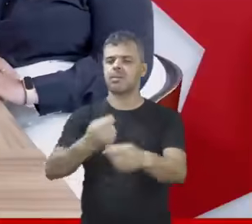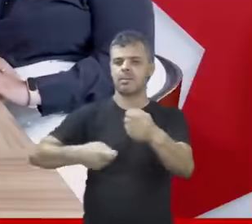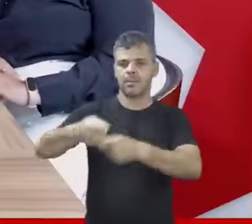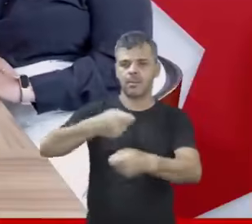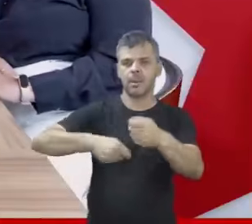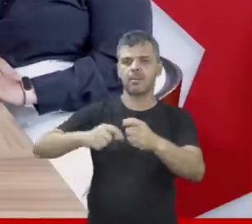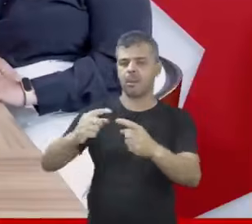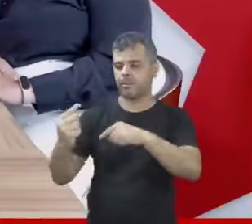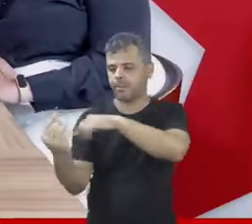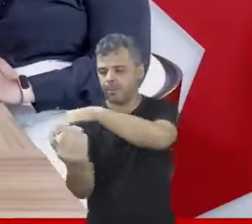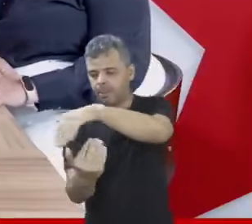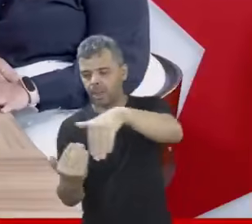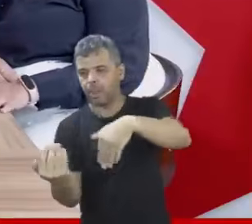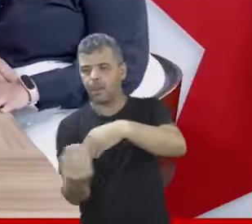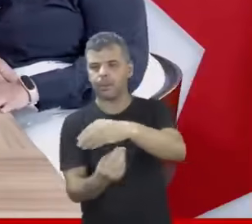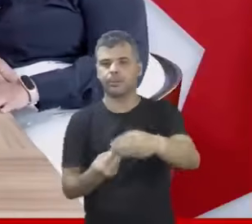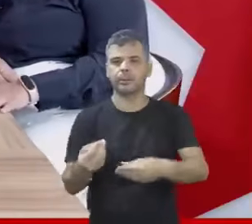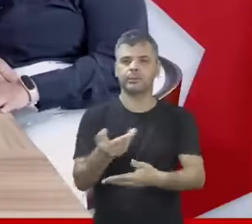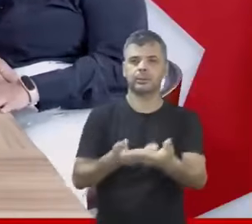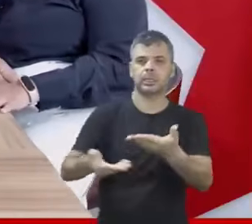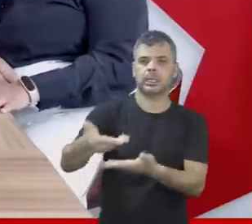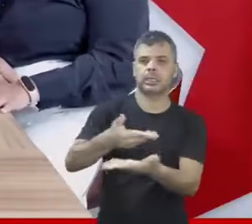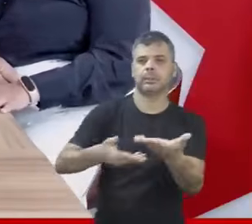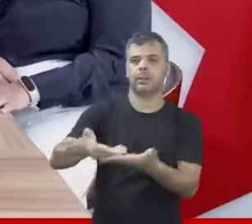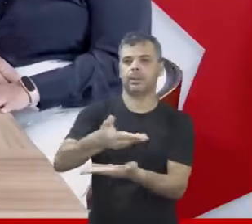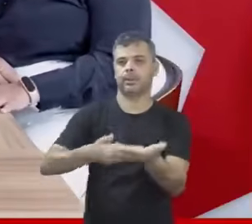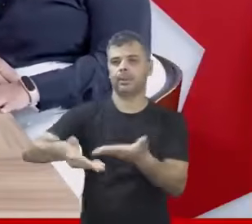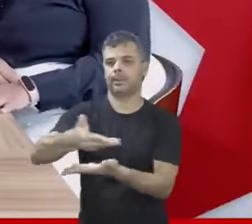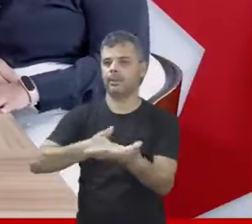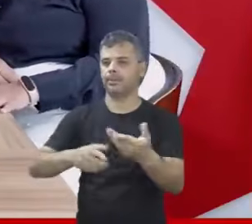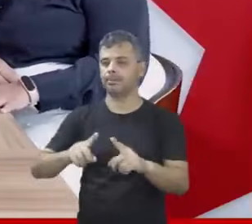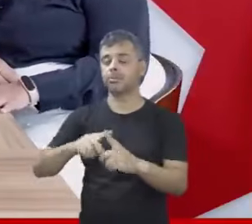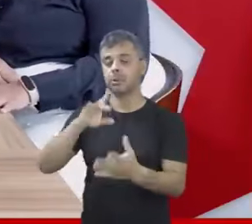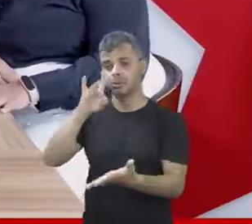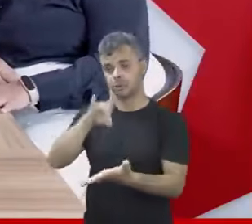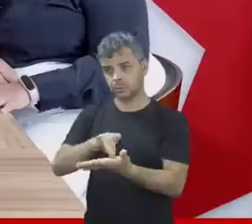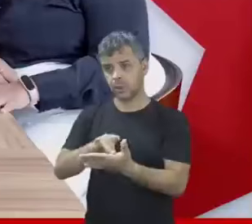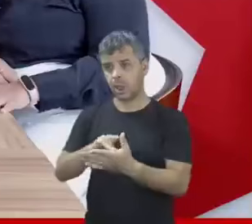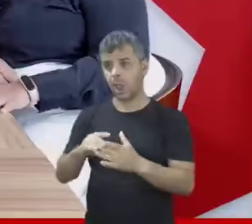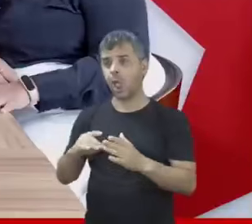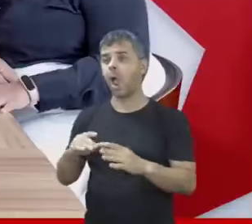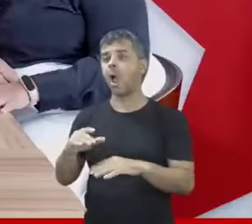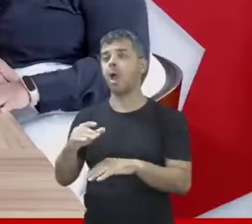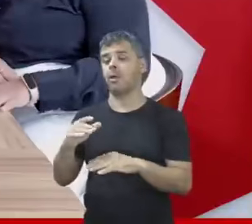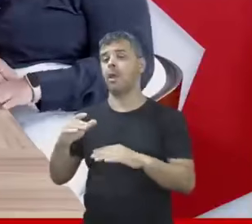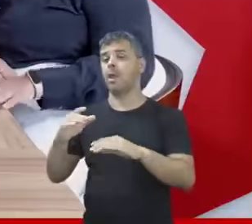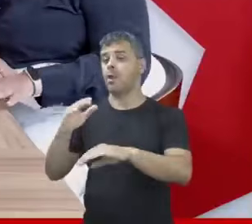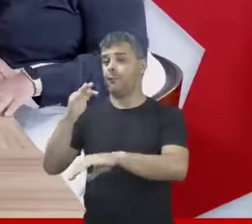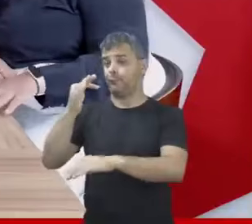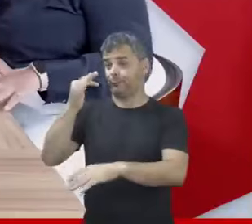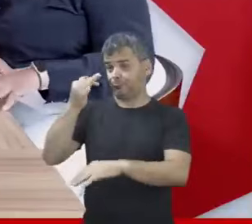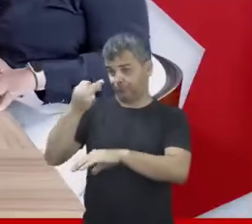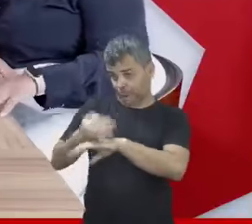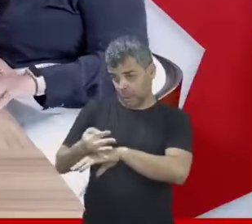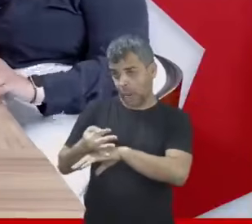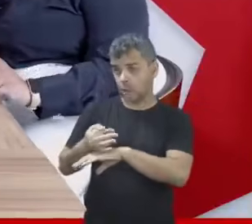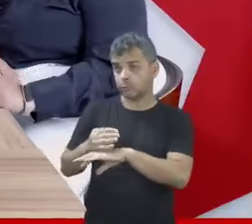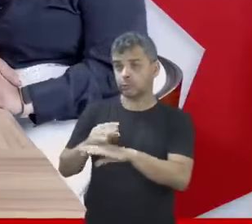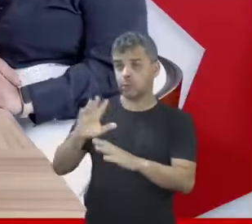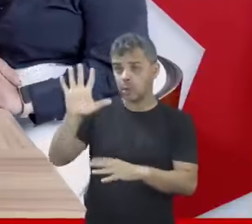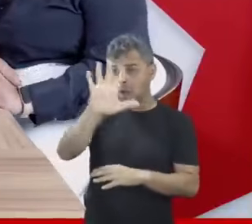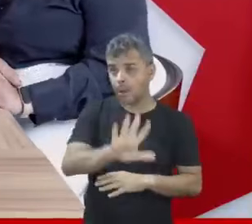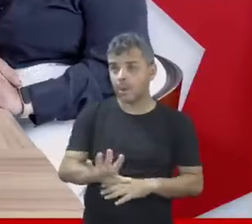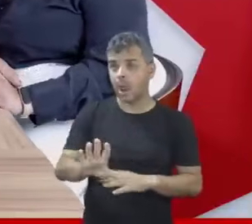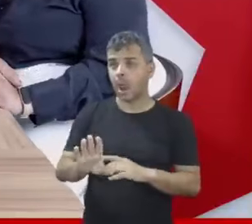economia. A roda vai continuar girando e vai girar muito mais, minha gente. Com certeza. Feriado está aí de prova que quando tem feriado nacional, a